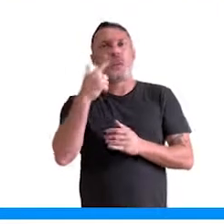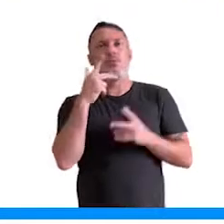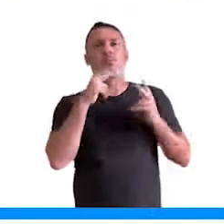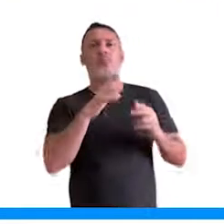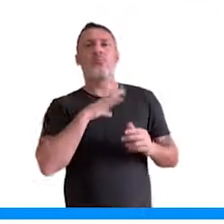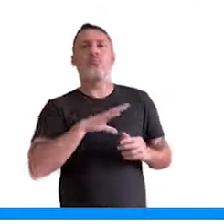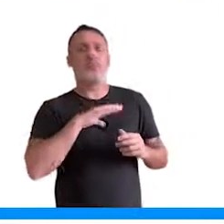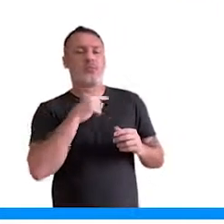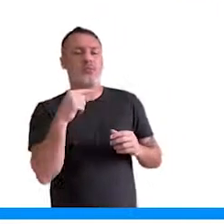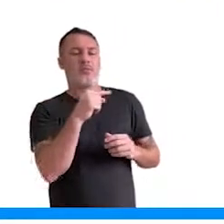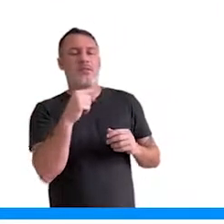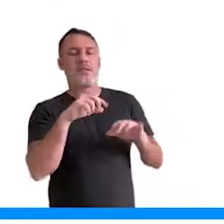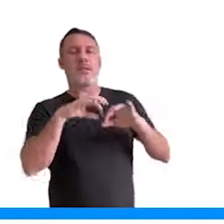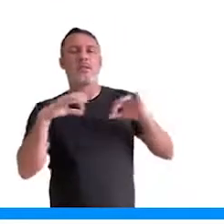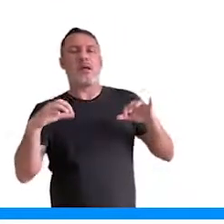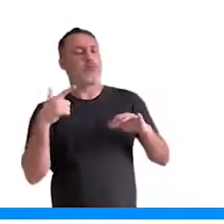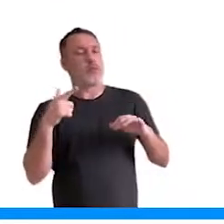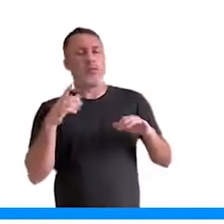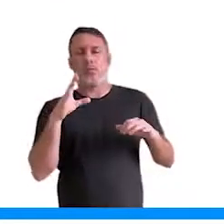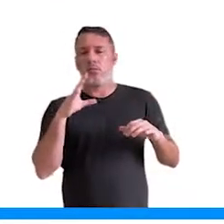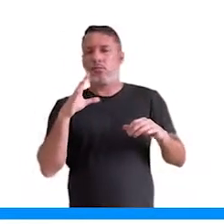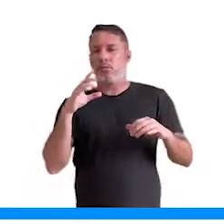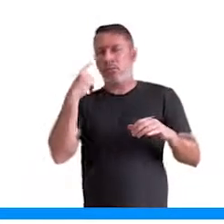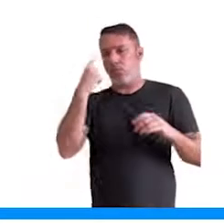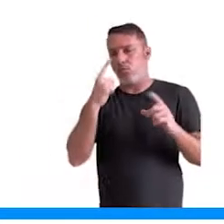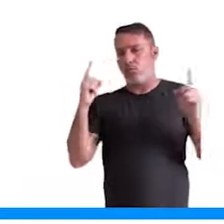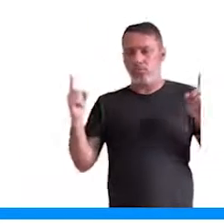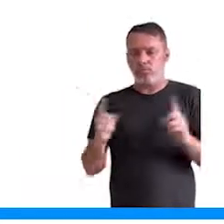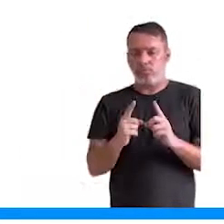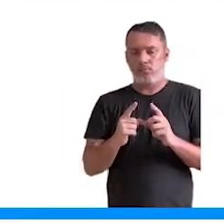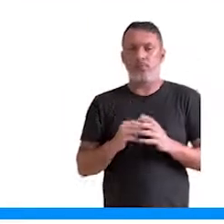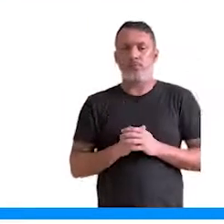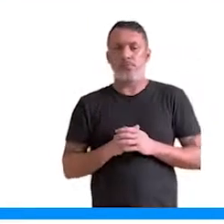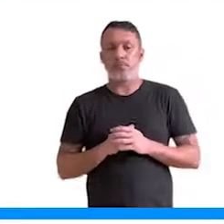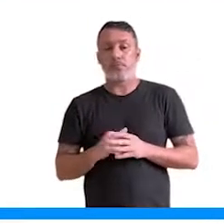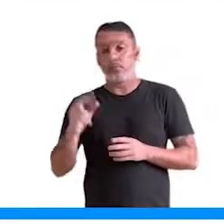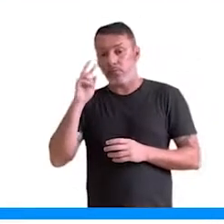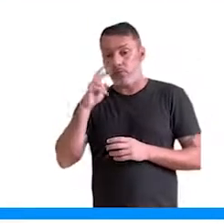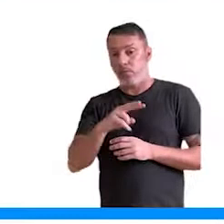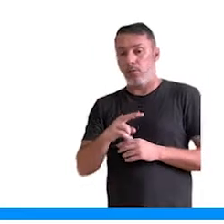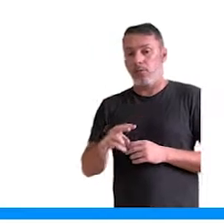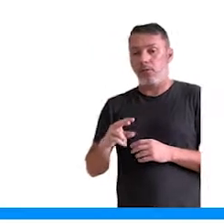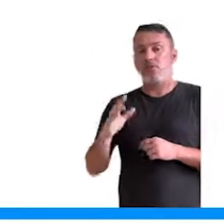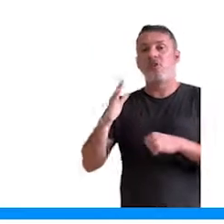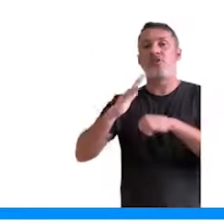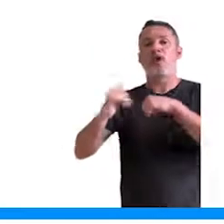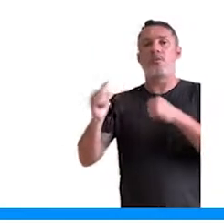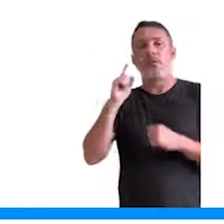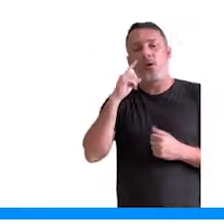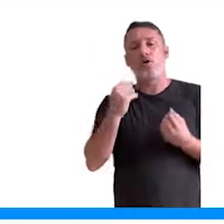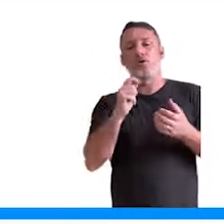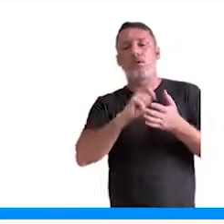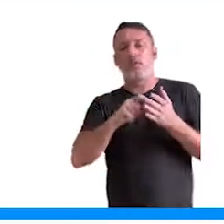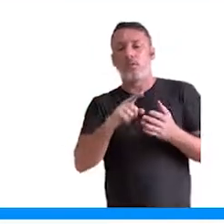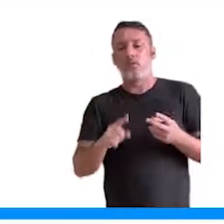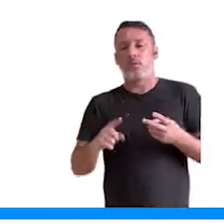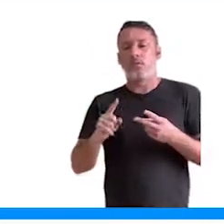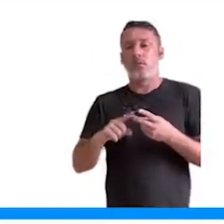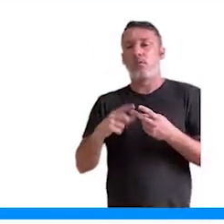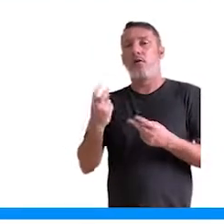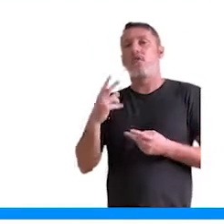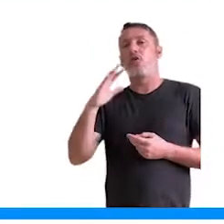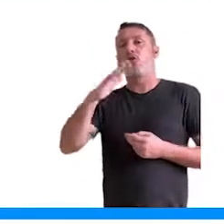Porque junta o pronome complemento direto e o pronome complemento indireto, bem? Llámalos, chama-os, voy a